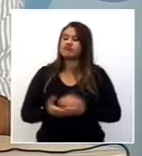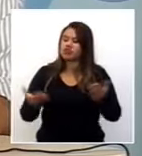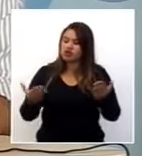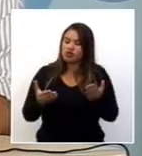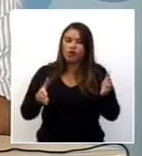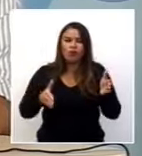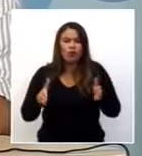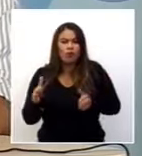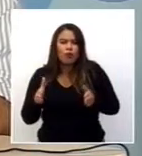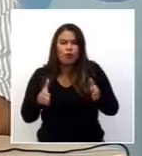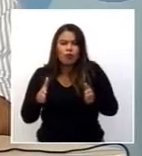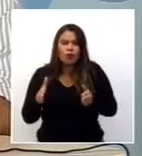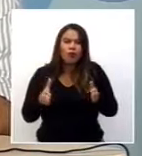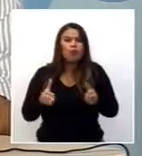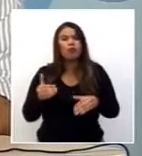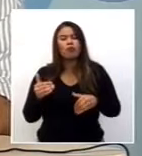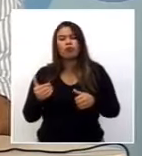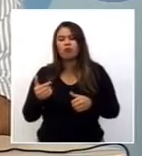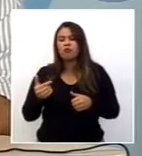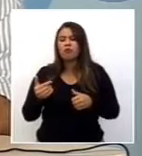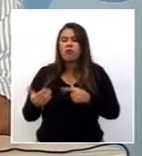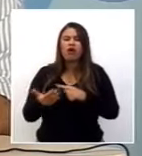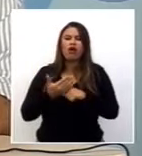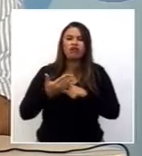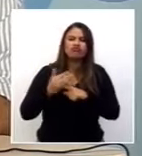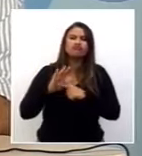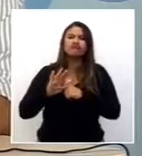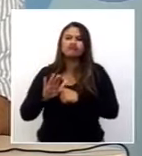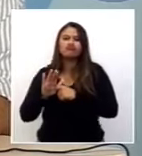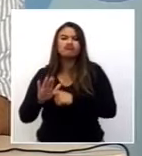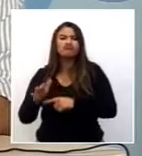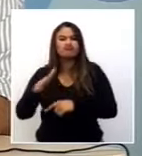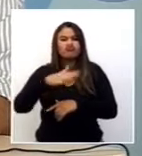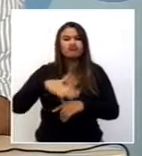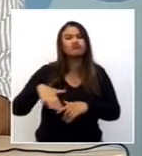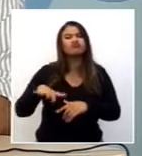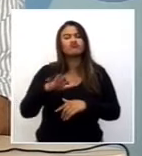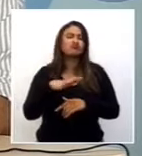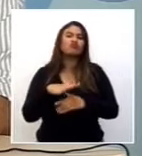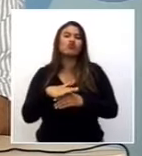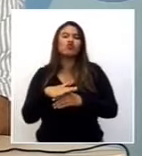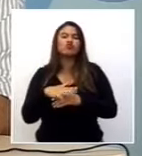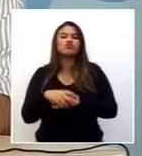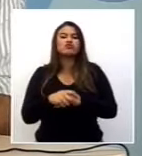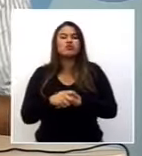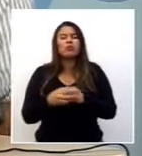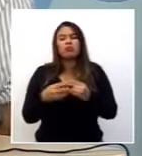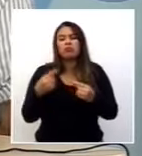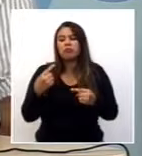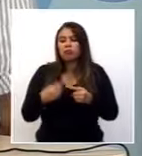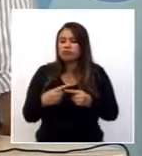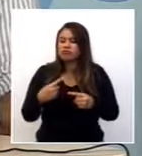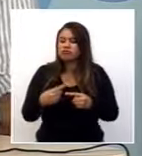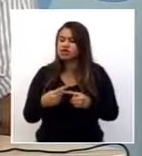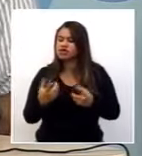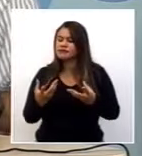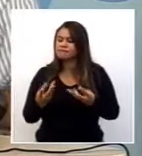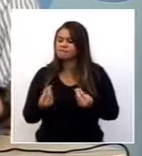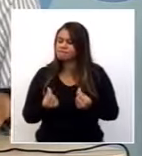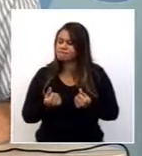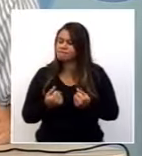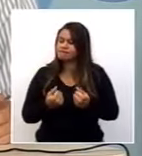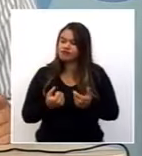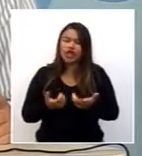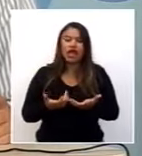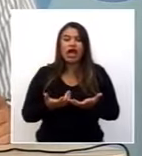está viabilizando bastante isso para nós e acredito para todos vocês, né? Porque eles estão individualmente, cada um